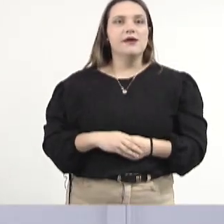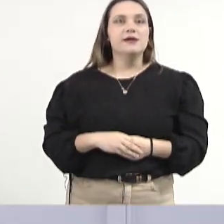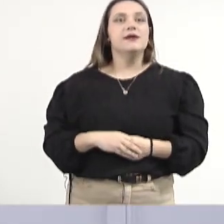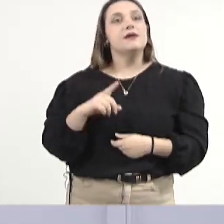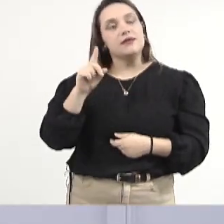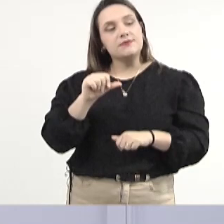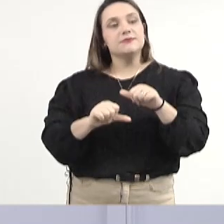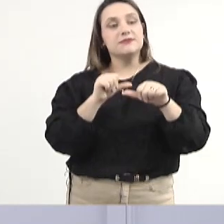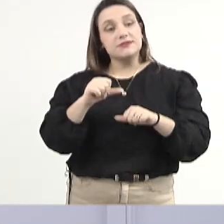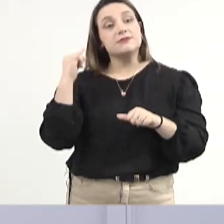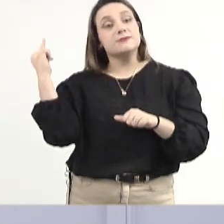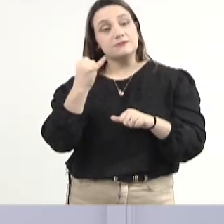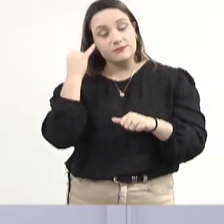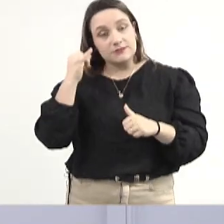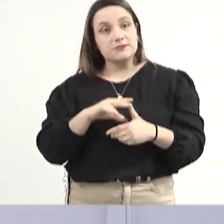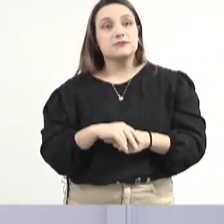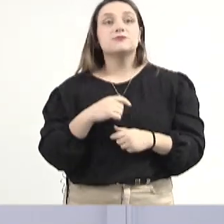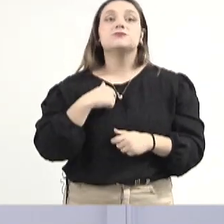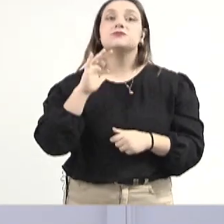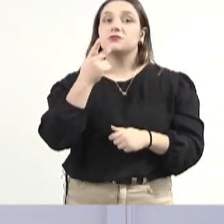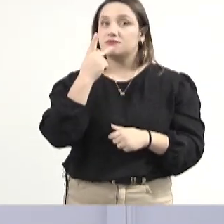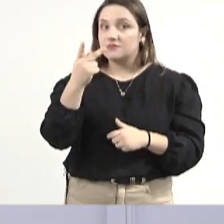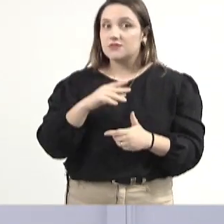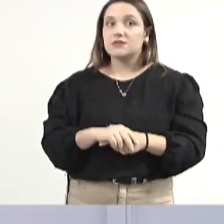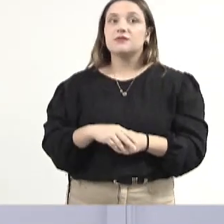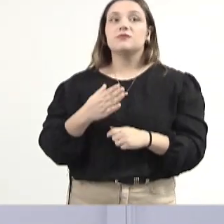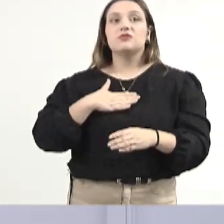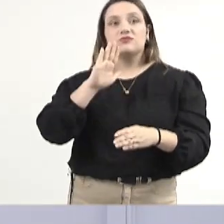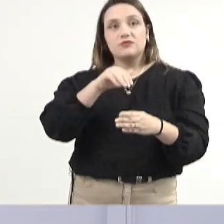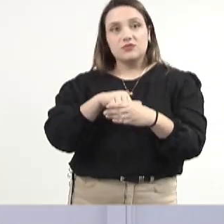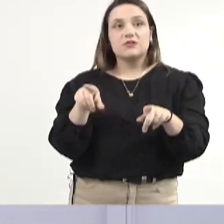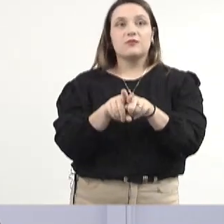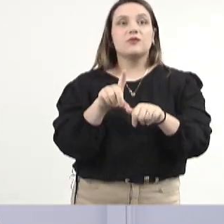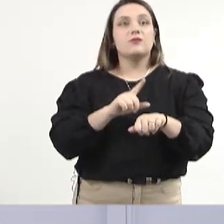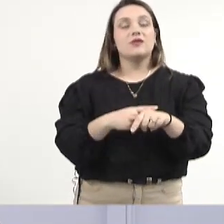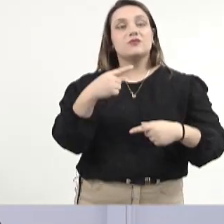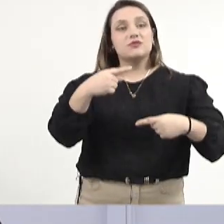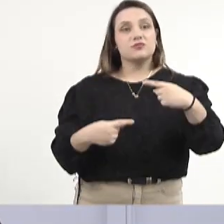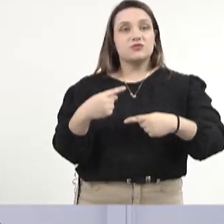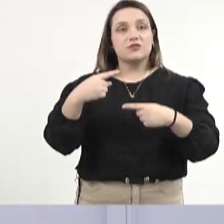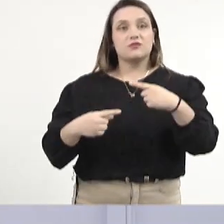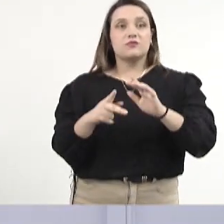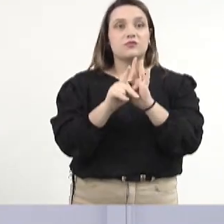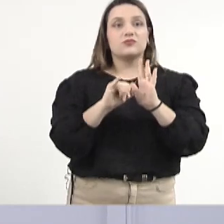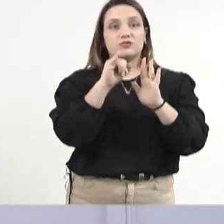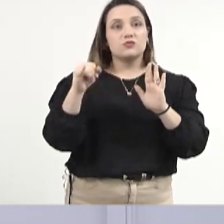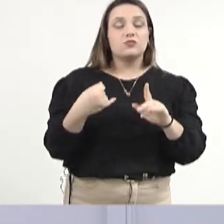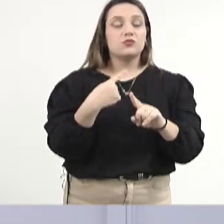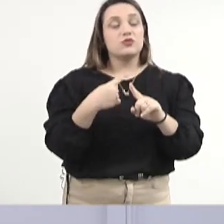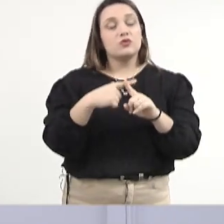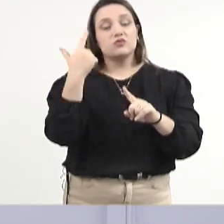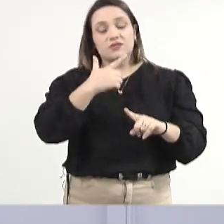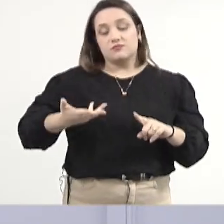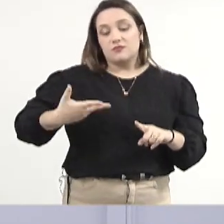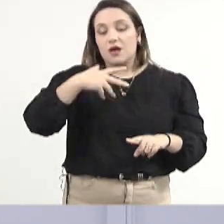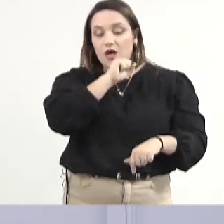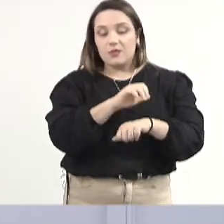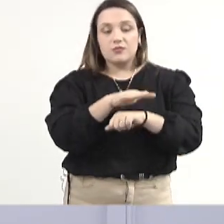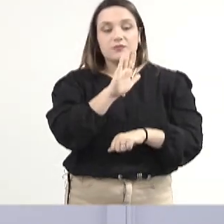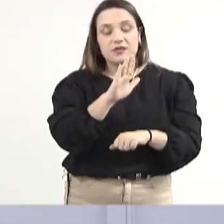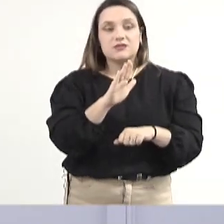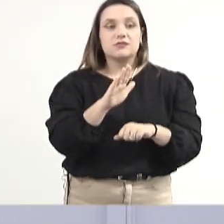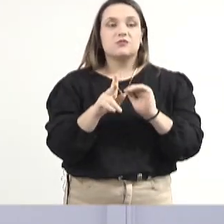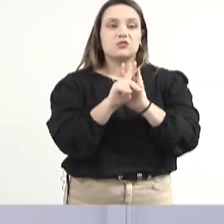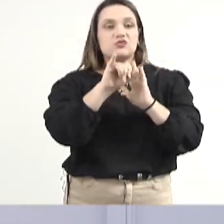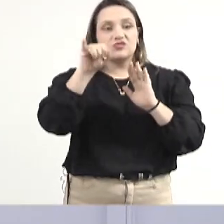Essa é uma modificação importante, eu comentei inclusive no meu voto na discussão do projeto, porque ela acelera a realização desses projetos licitatórios